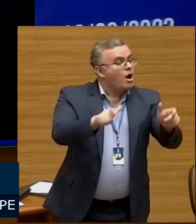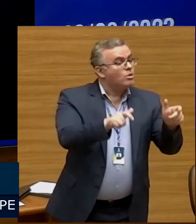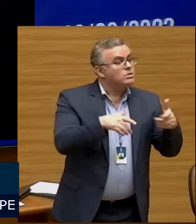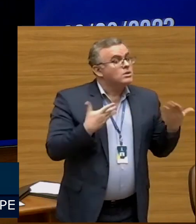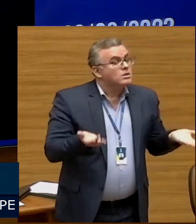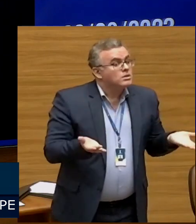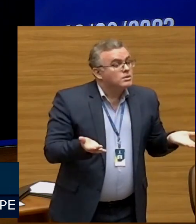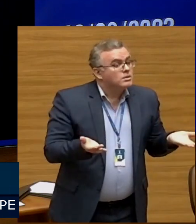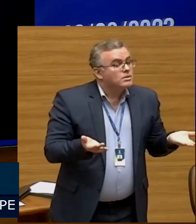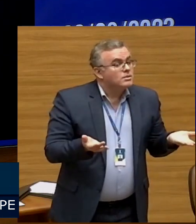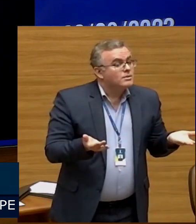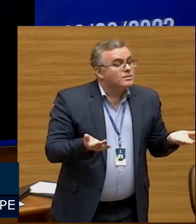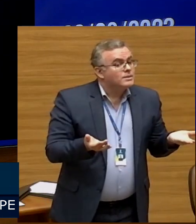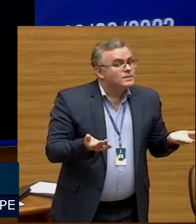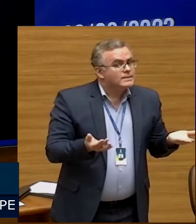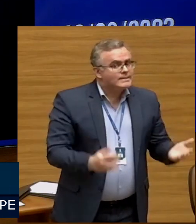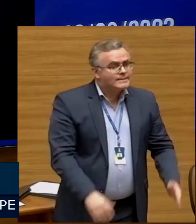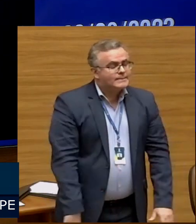formando?